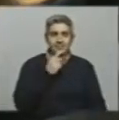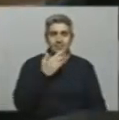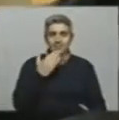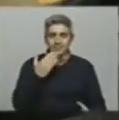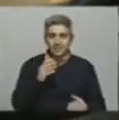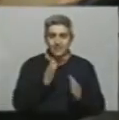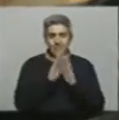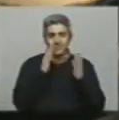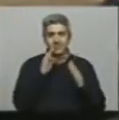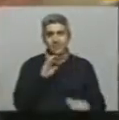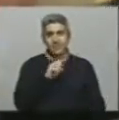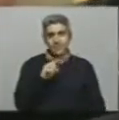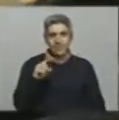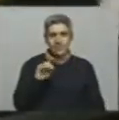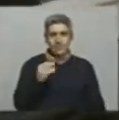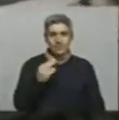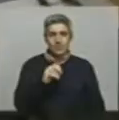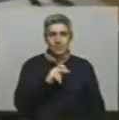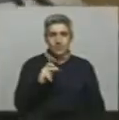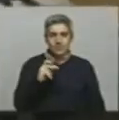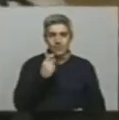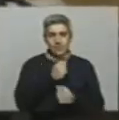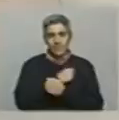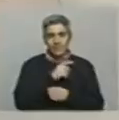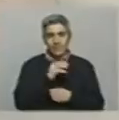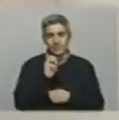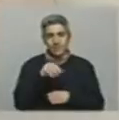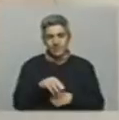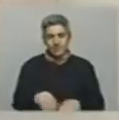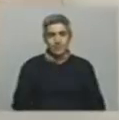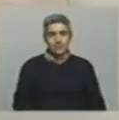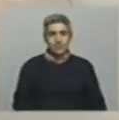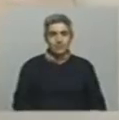Obrigado. Um grande abraço para o João Sousa. Felicidades, Jurema. Um grande abraço à Sim.